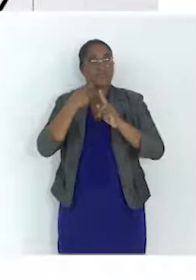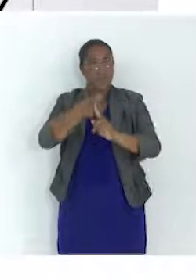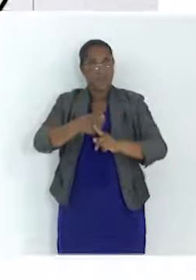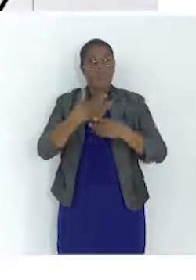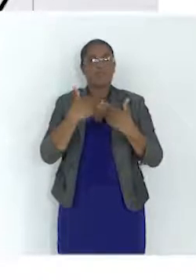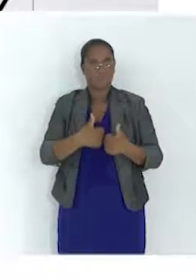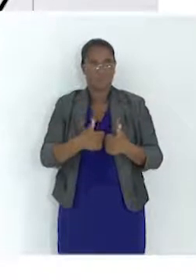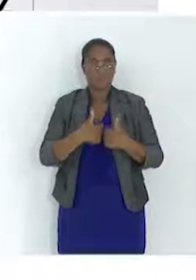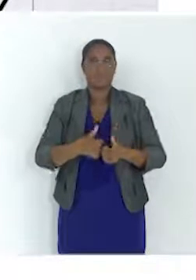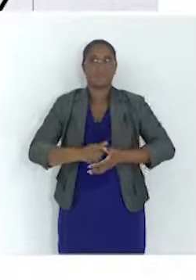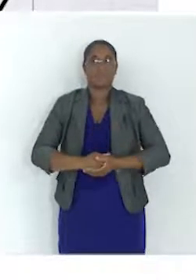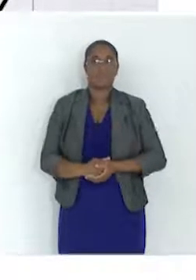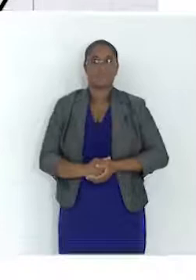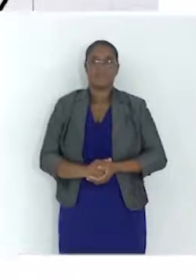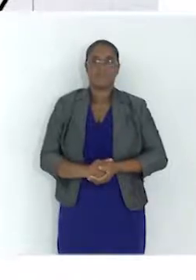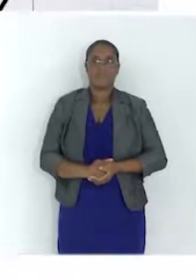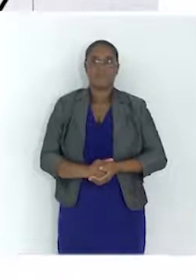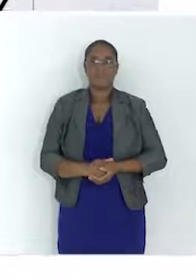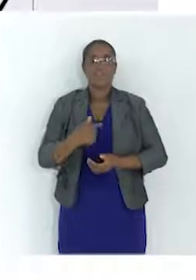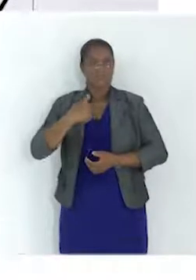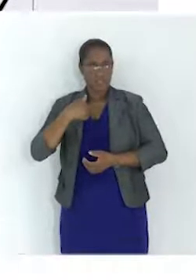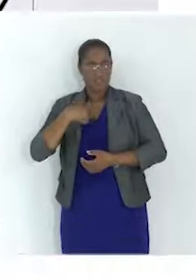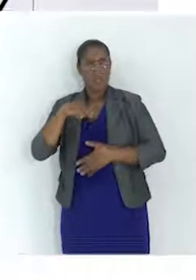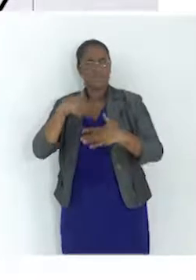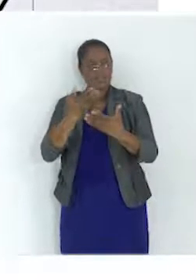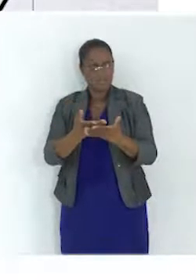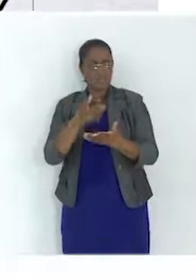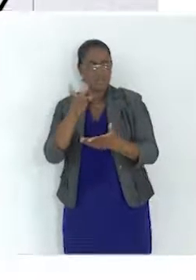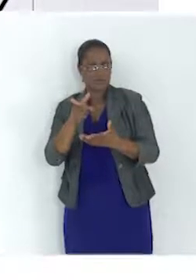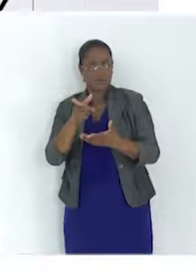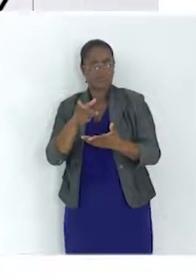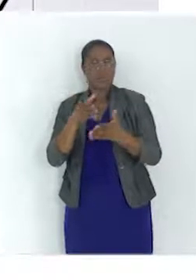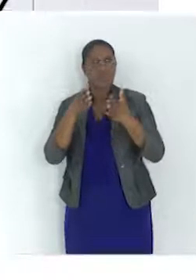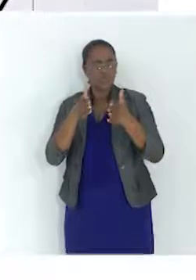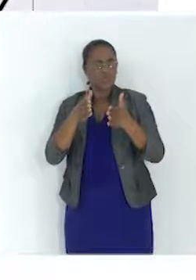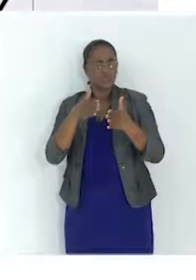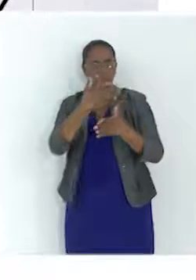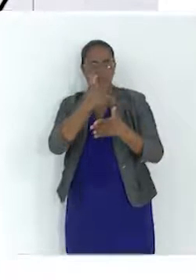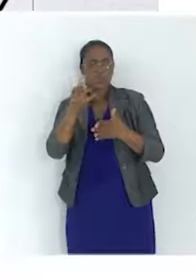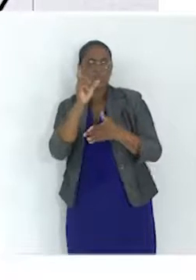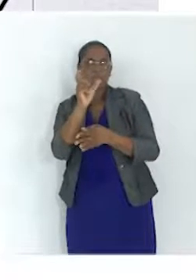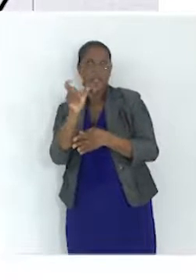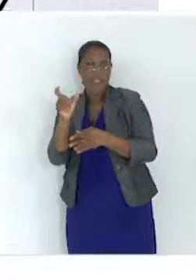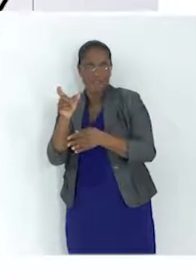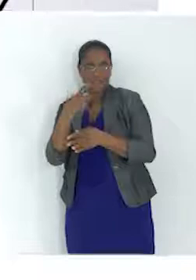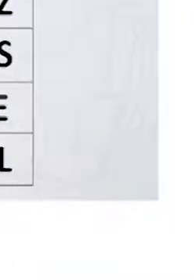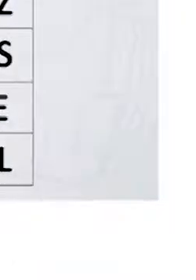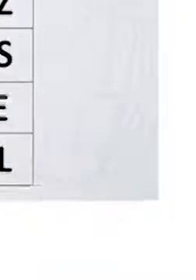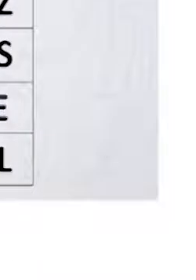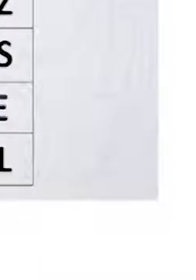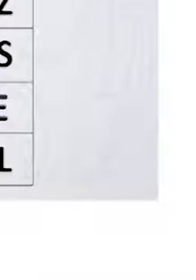E eu vou dar mais uma dica. São 12 palavras, certo? A professora ajuda sempre.